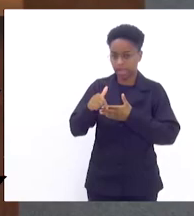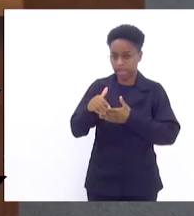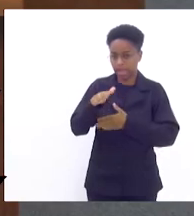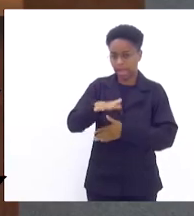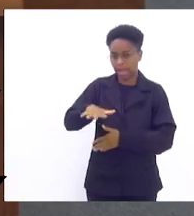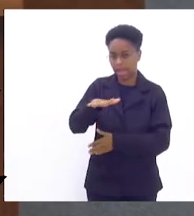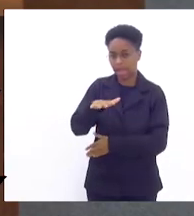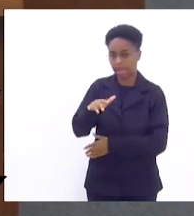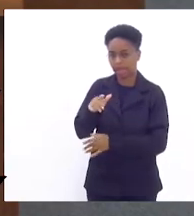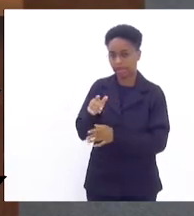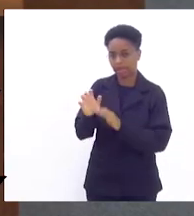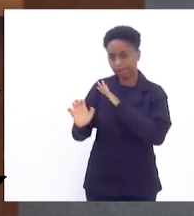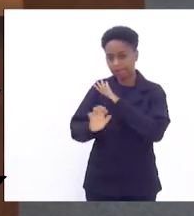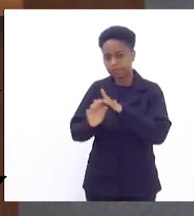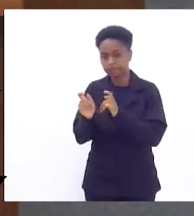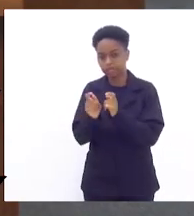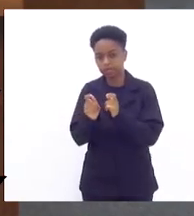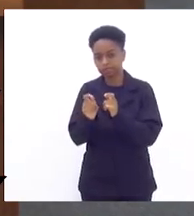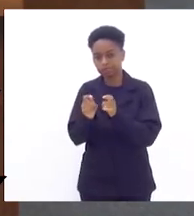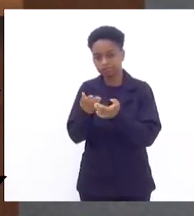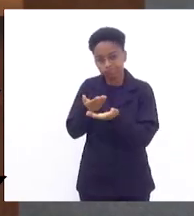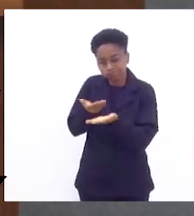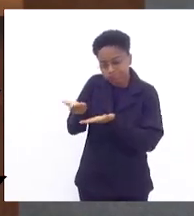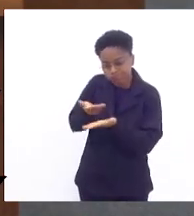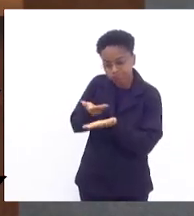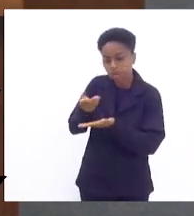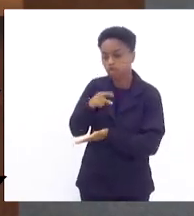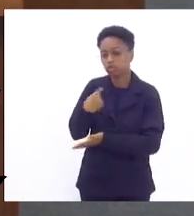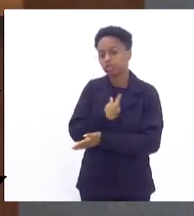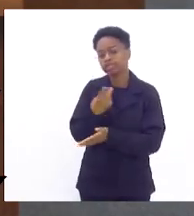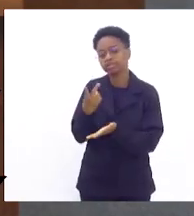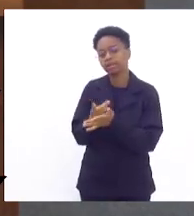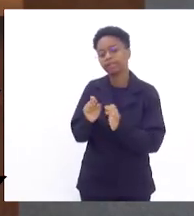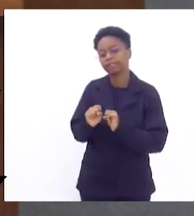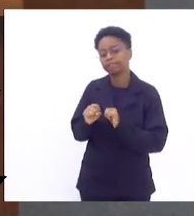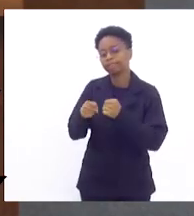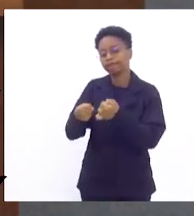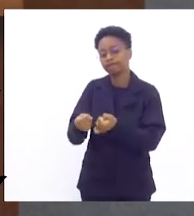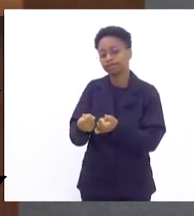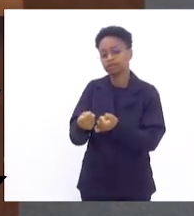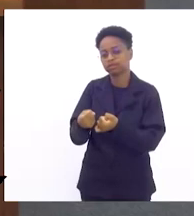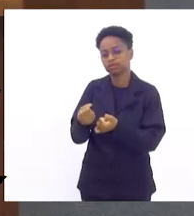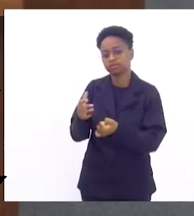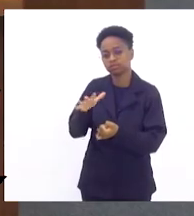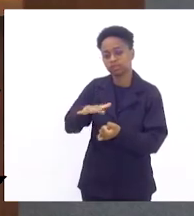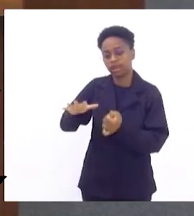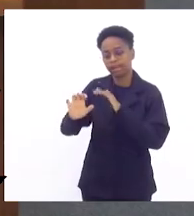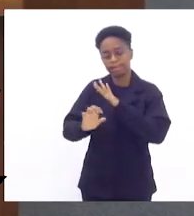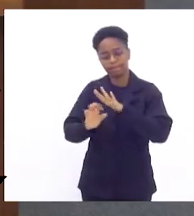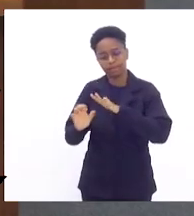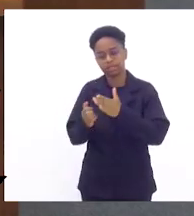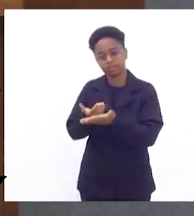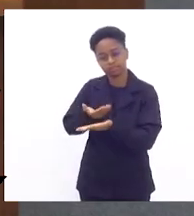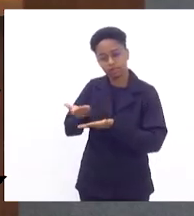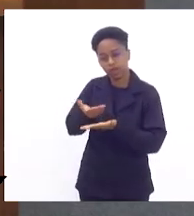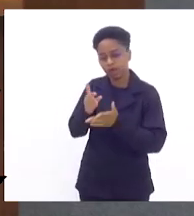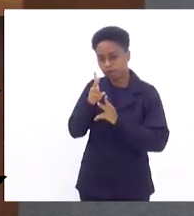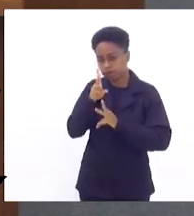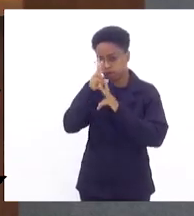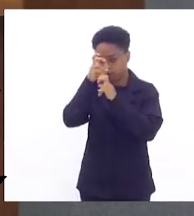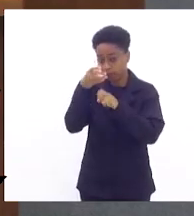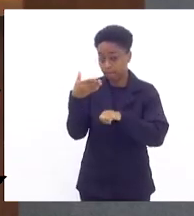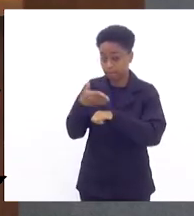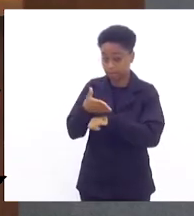reguladora, e nós sempre defendemos uma agência reguladora forte, com a participação de